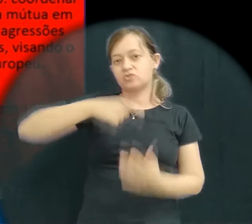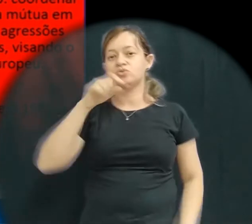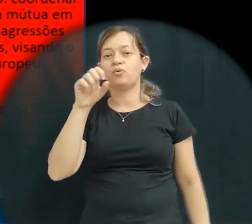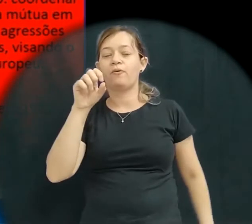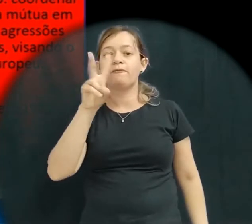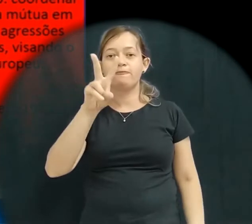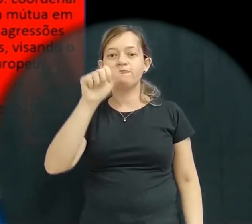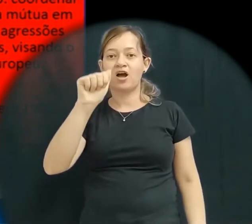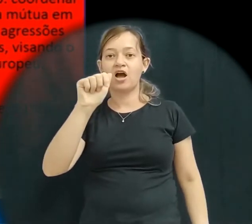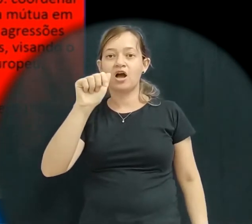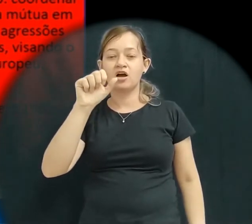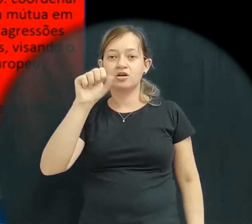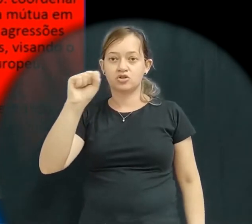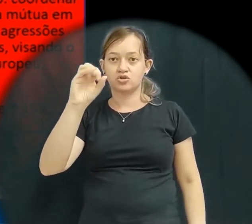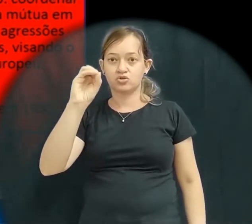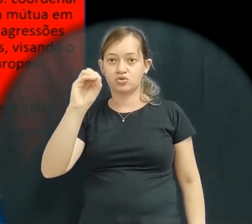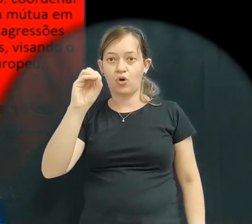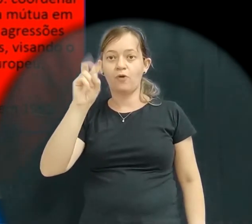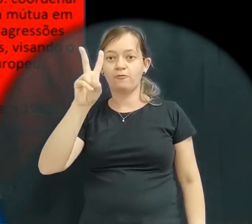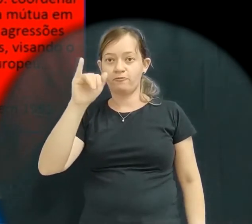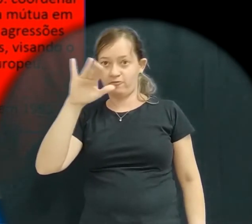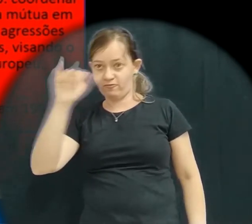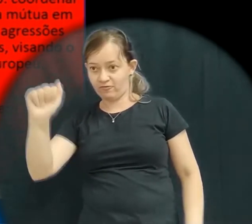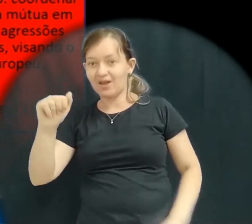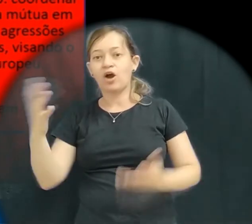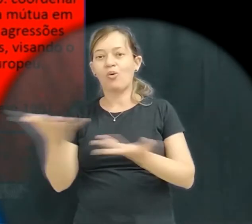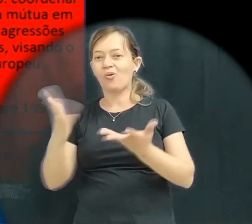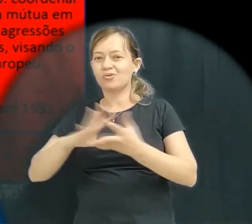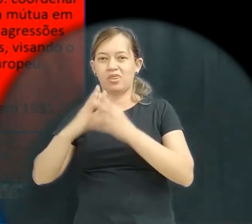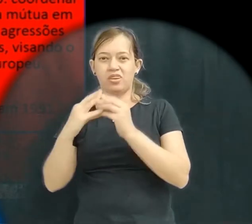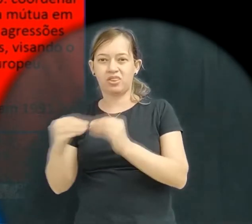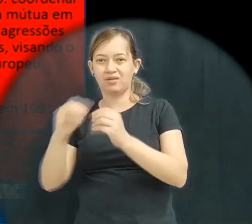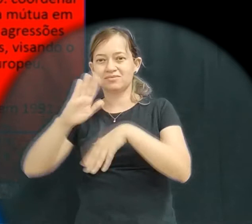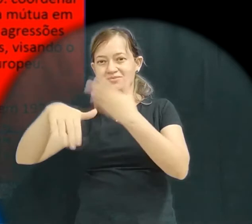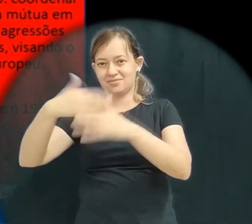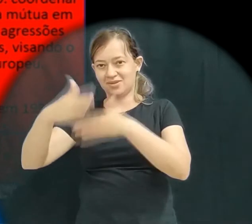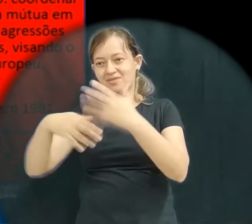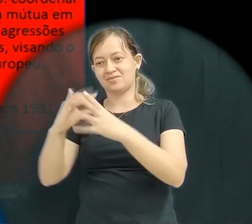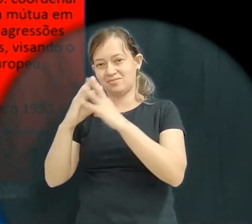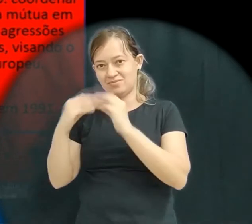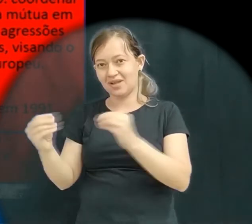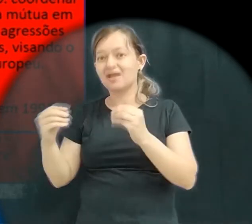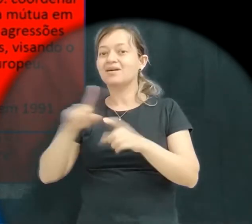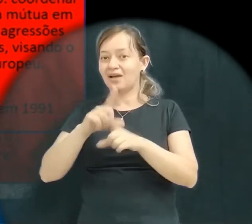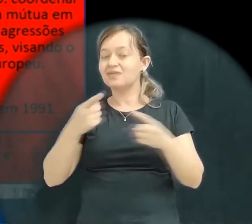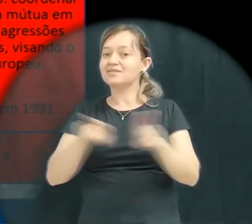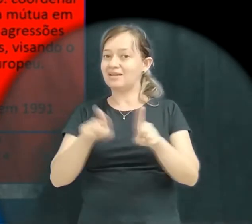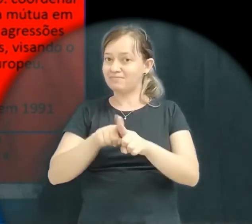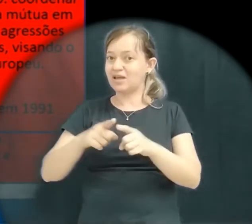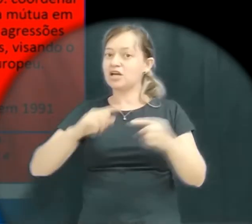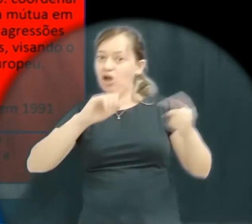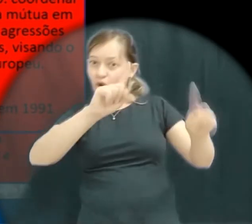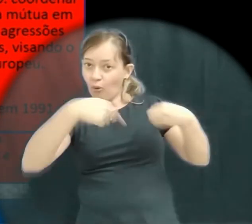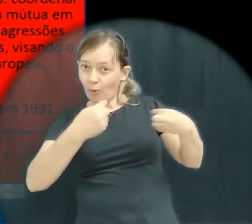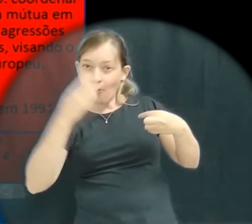ainda existe hoje, o Pacto de Varsóvia se extinguiu, e o objetivo do Pacto de Varsóvia era coordenar a defesa mútua também